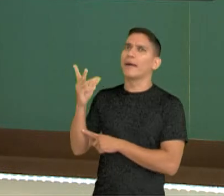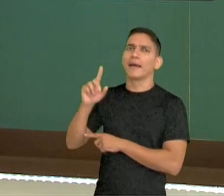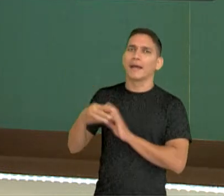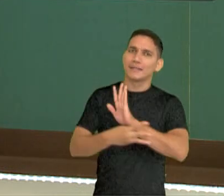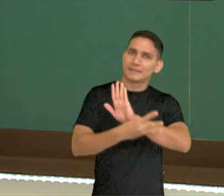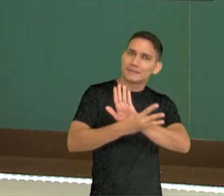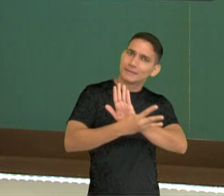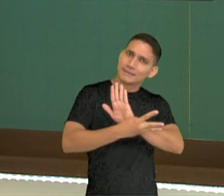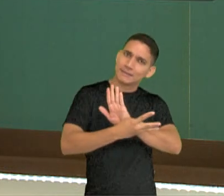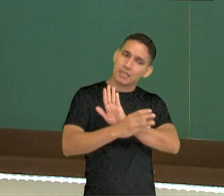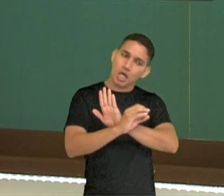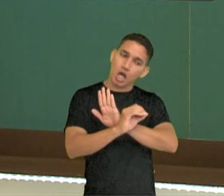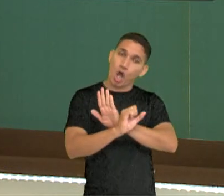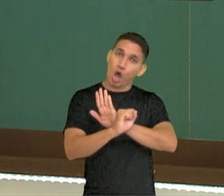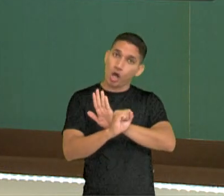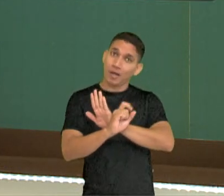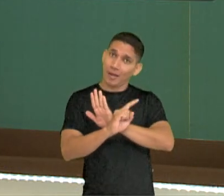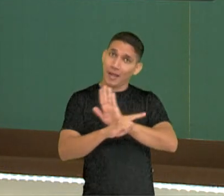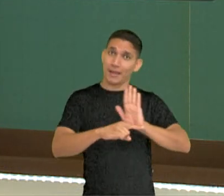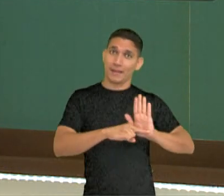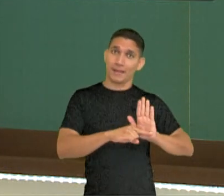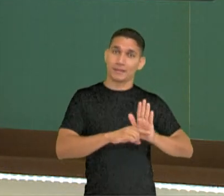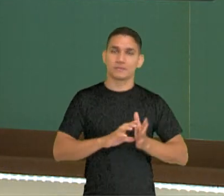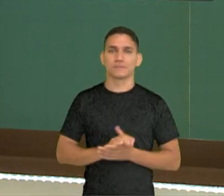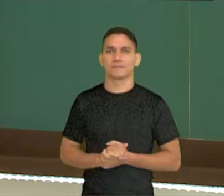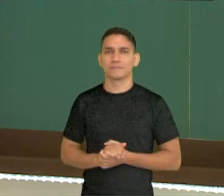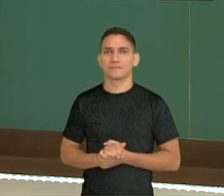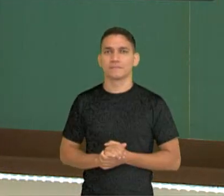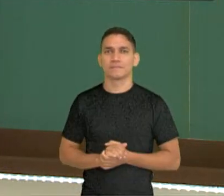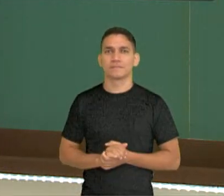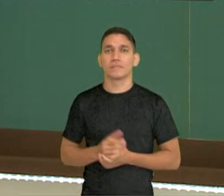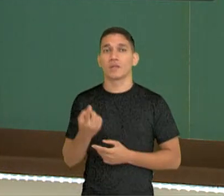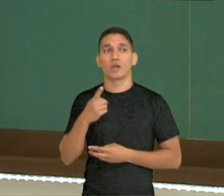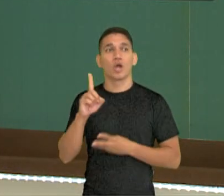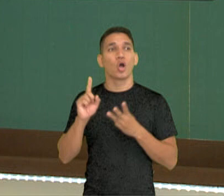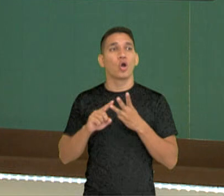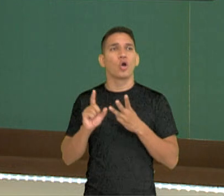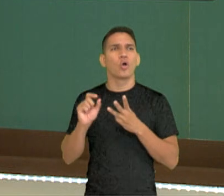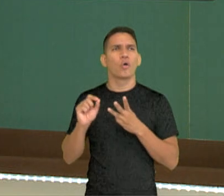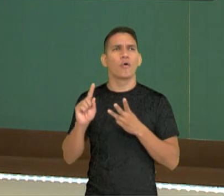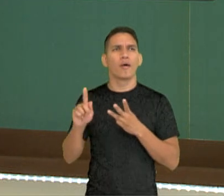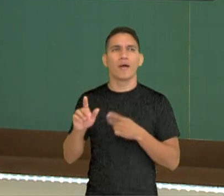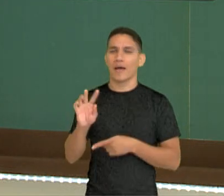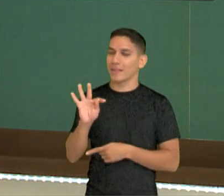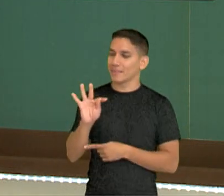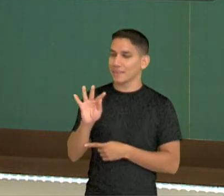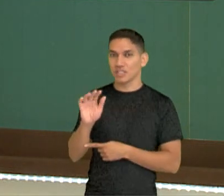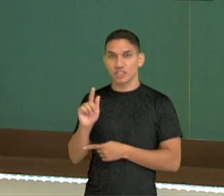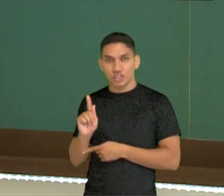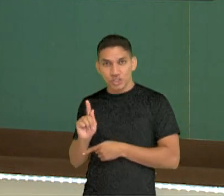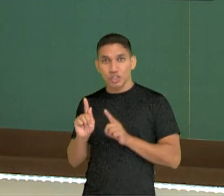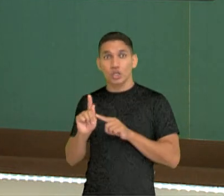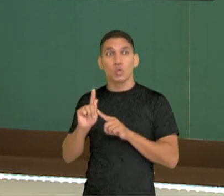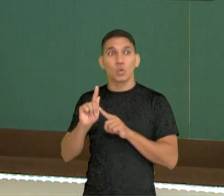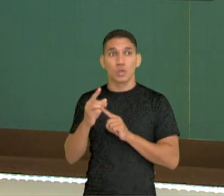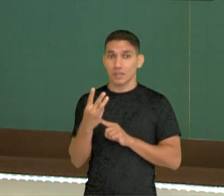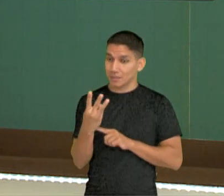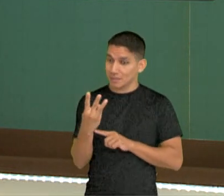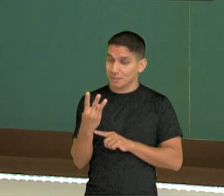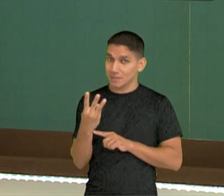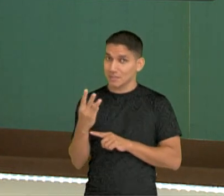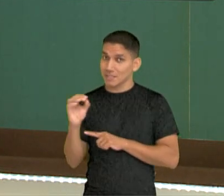terceiro quadrante, cosseno negativo. E o ângulo de 310 graus projeta no